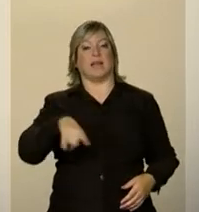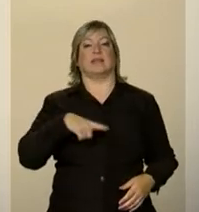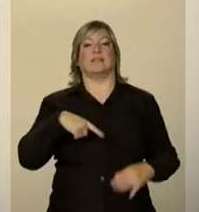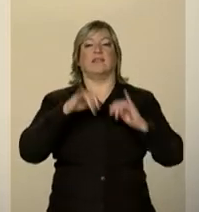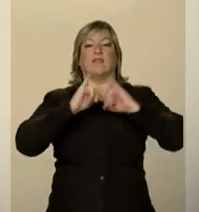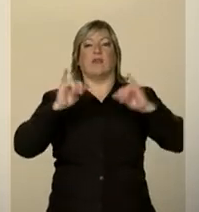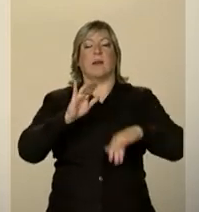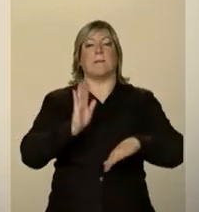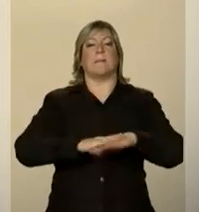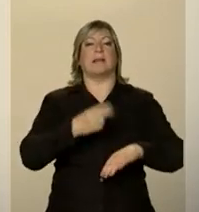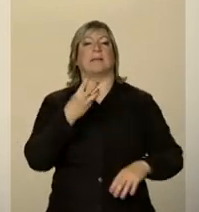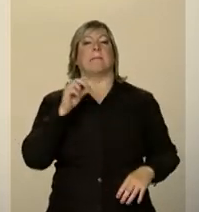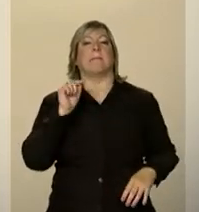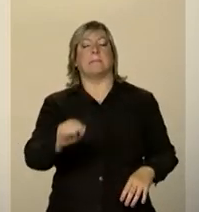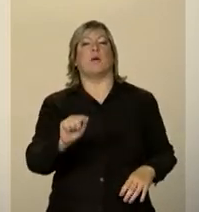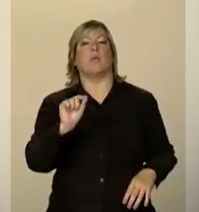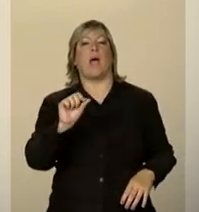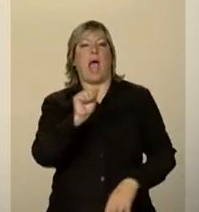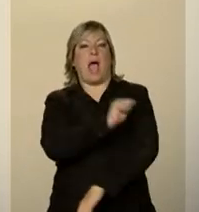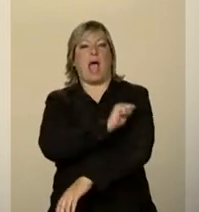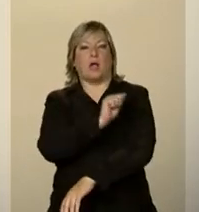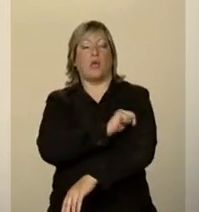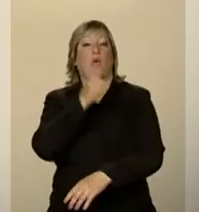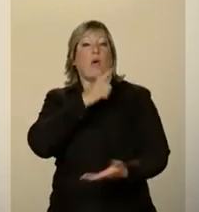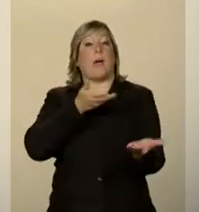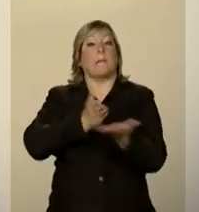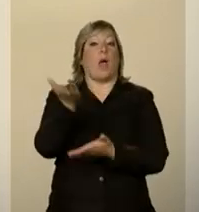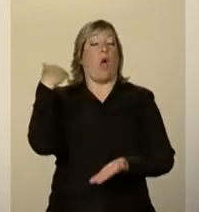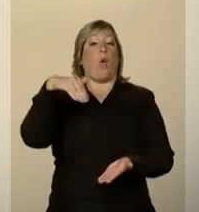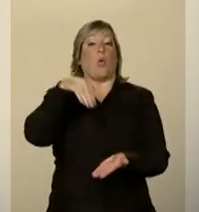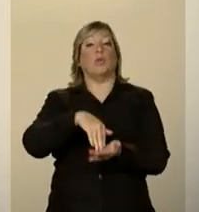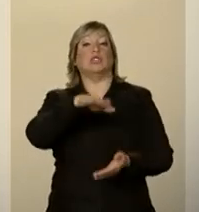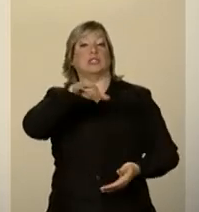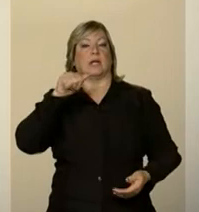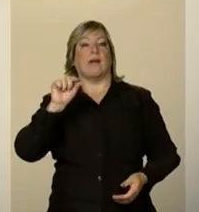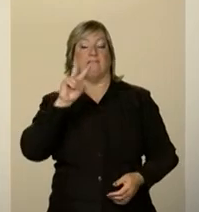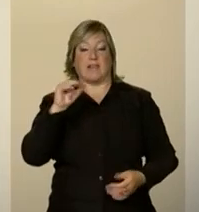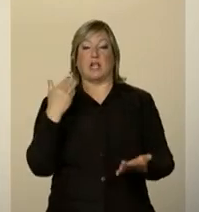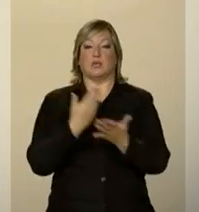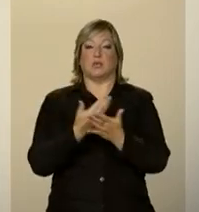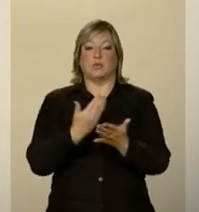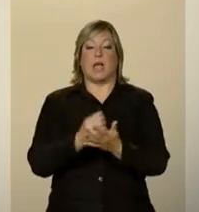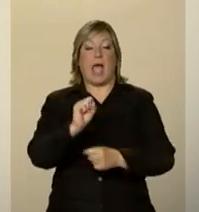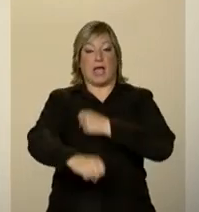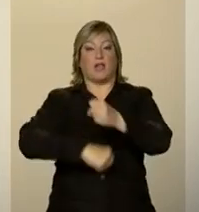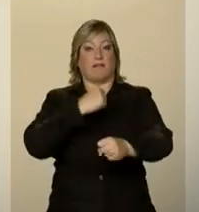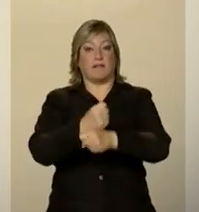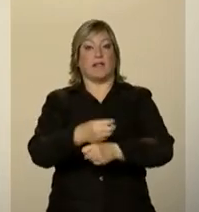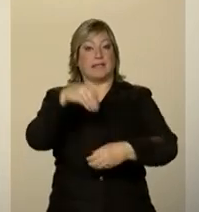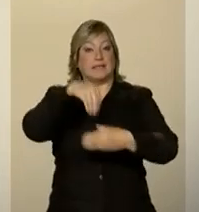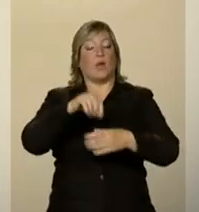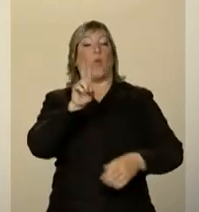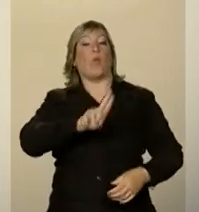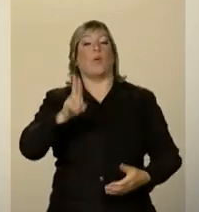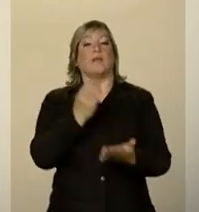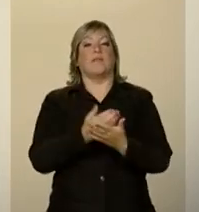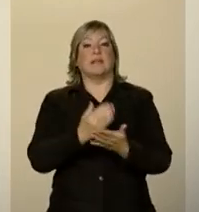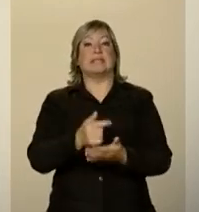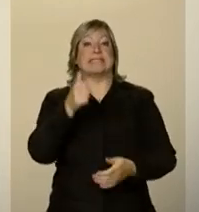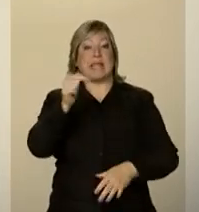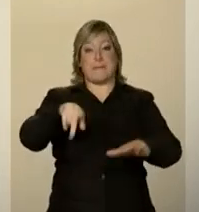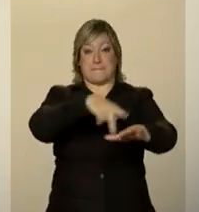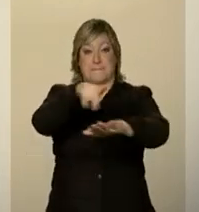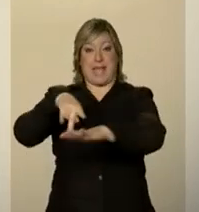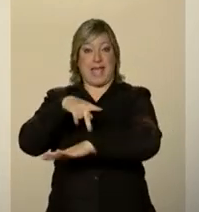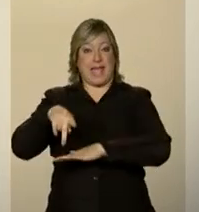três mil alunos que foram aprovados na última chamada e que vão estudar no ano que vem em universidades de sete